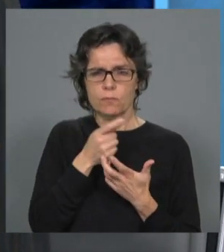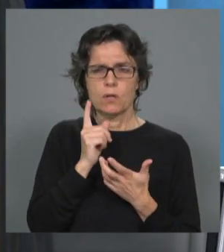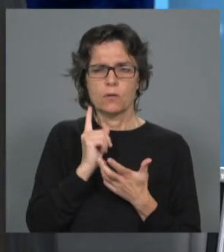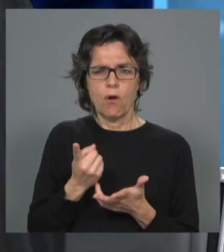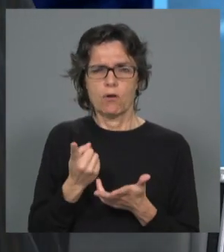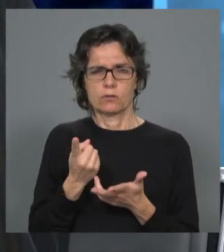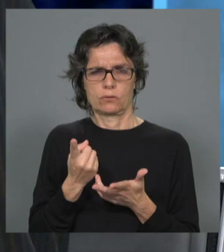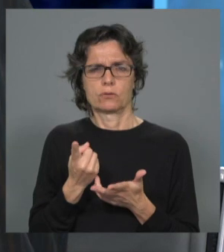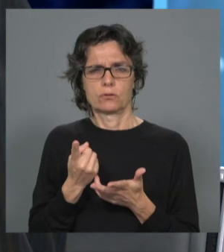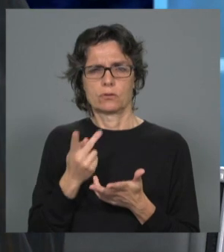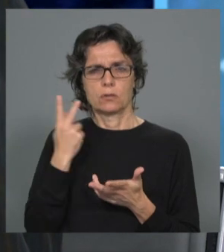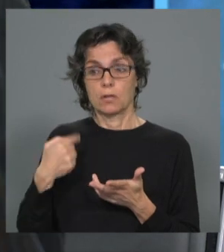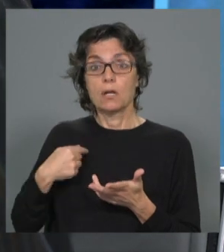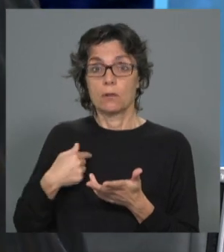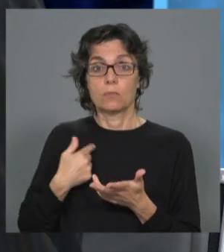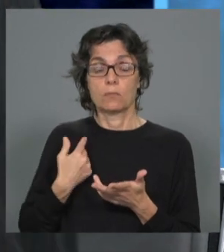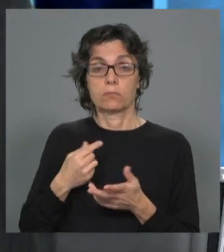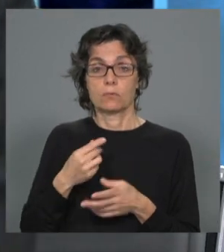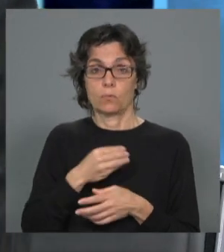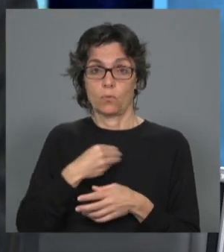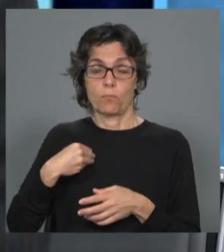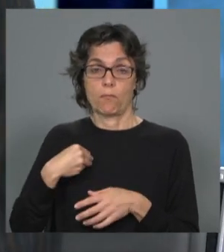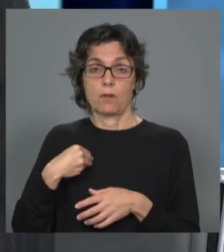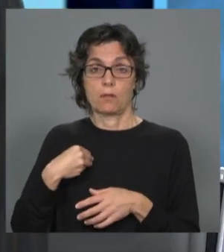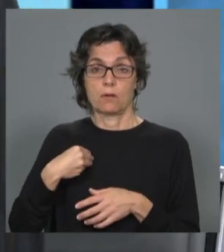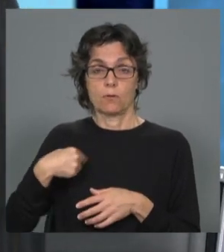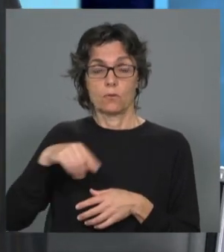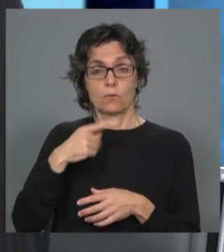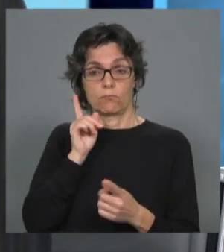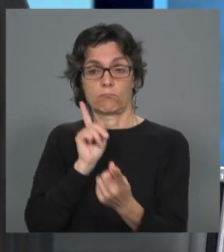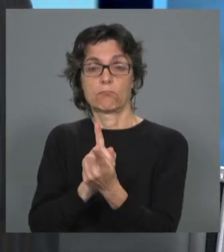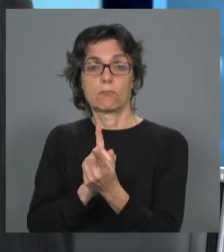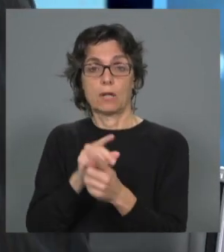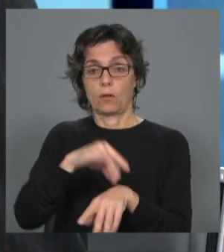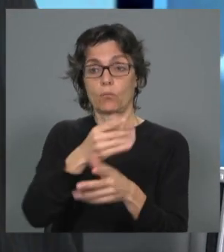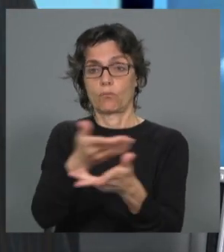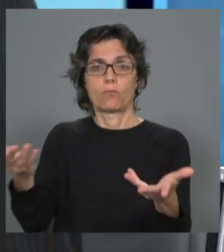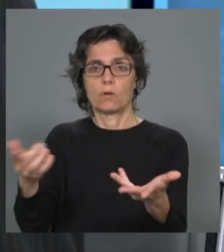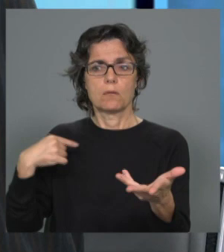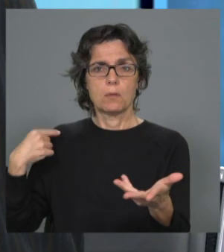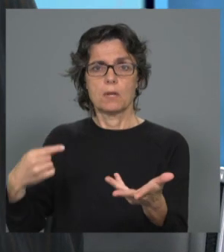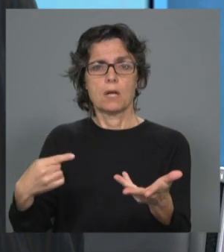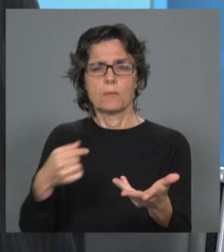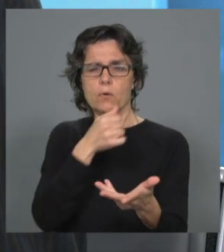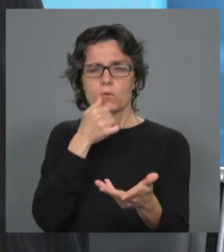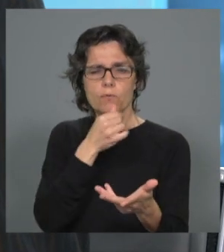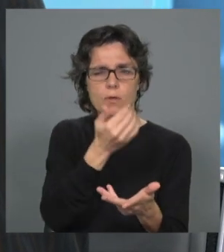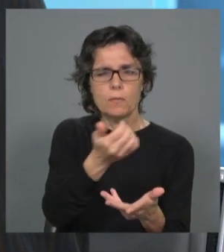vida, porque enquanto médico, quer dizer, estamos constantemente perante estas situações, e esta questão do sofrimento